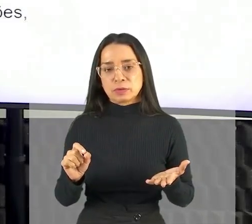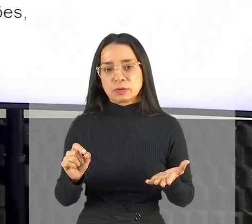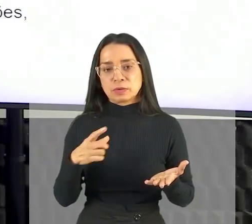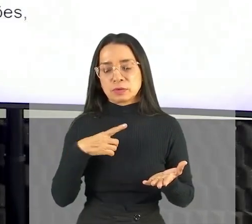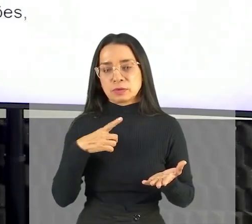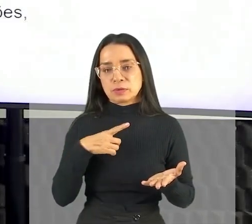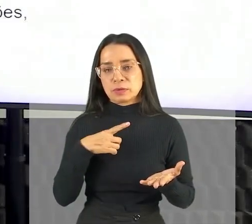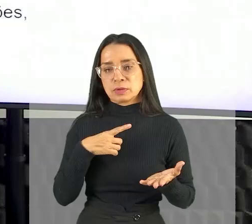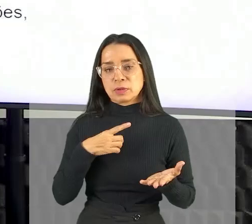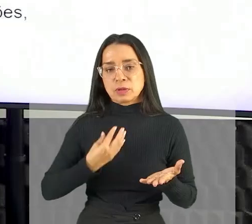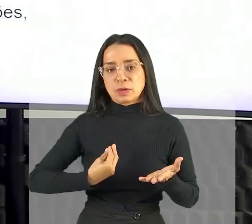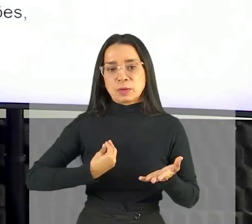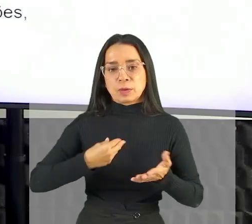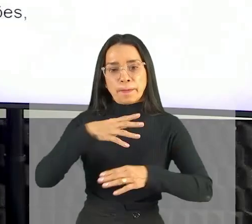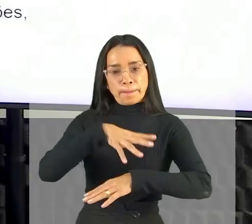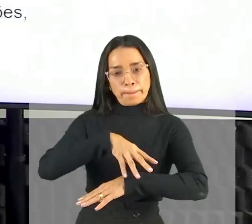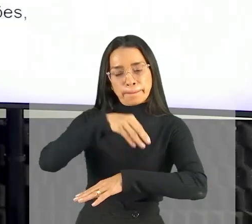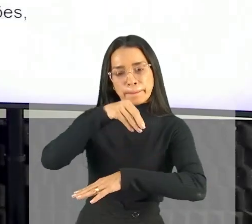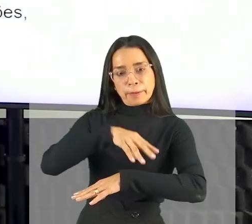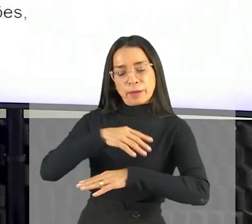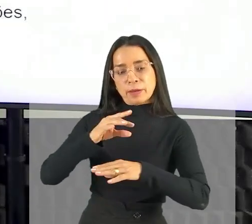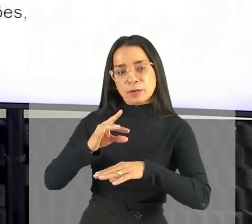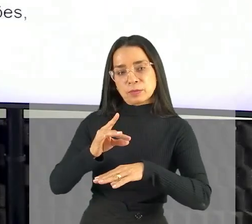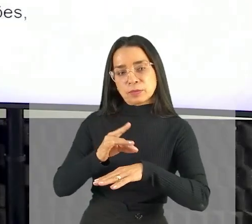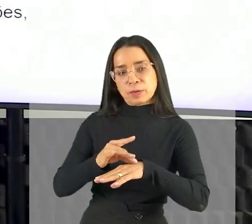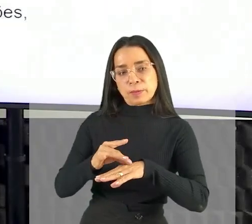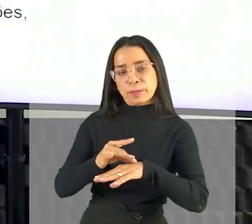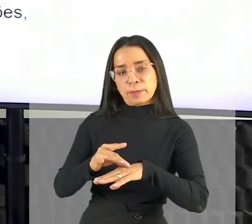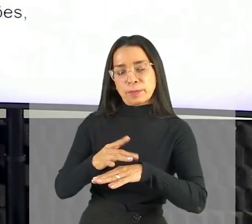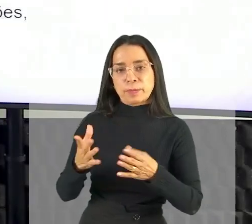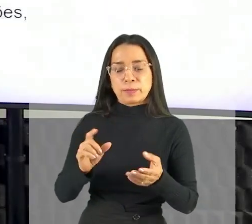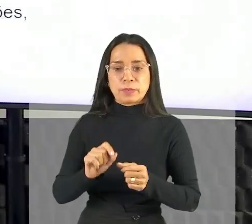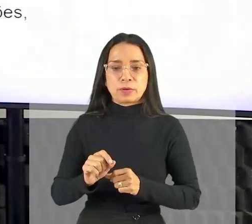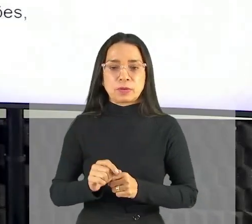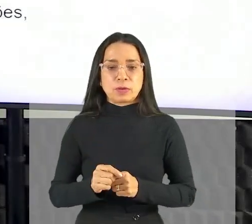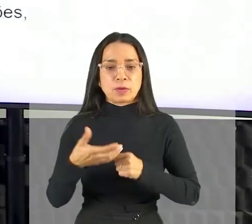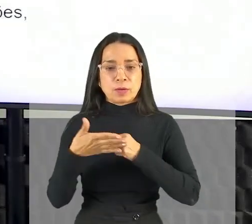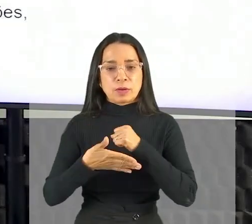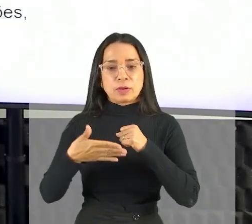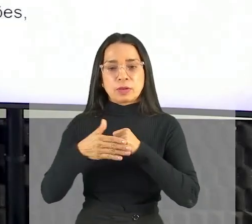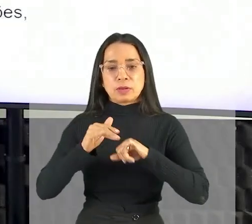pretos com base nessa informação então pera aí o